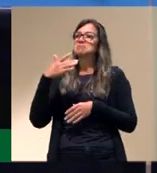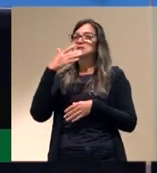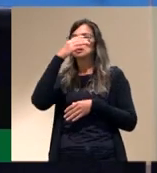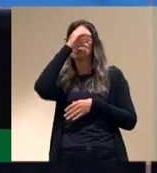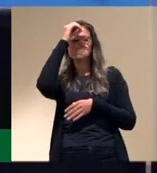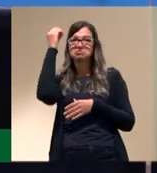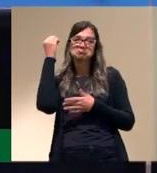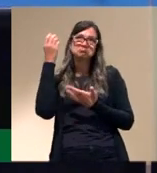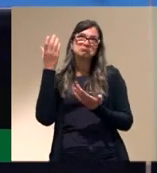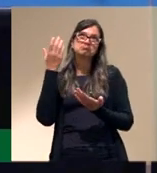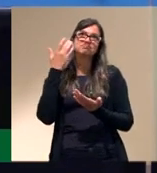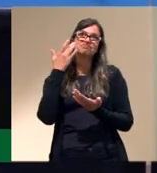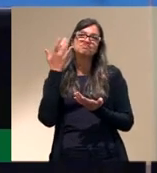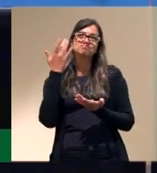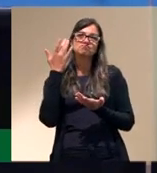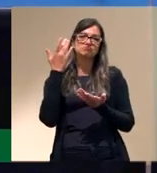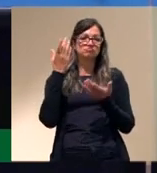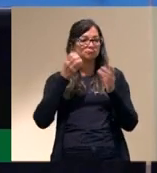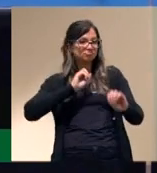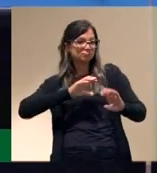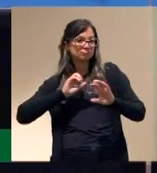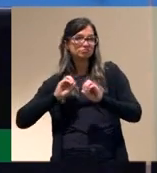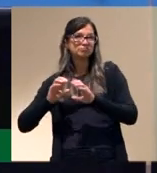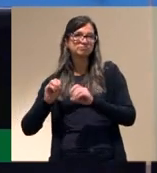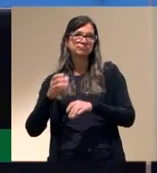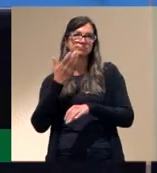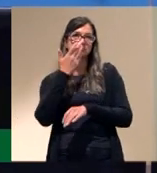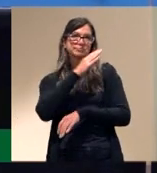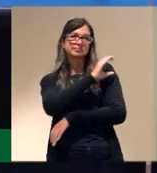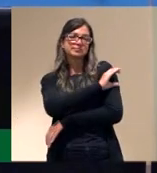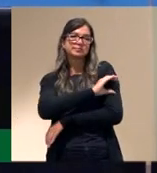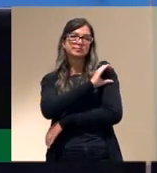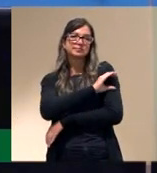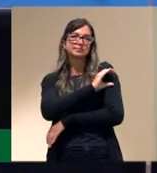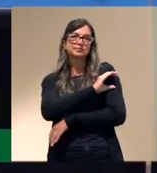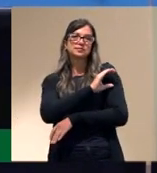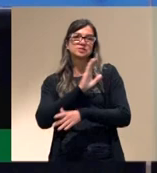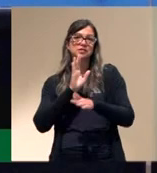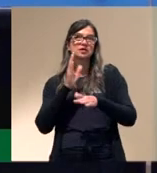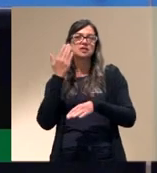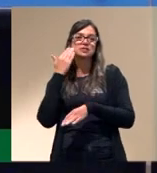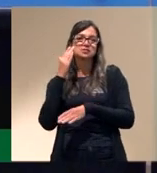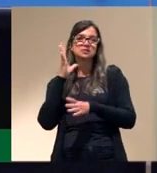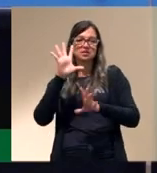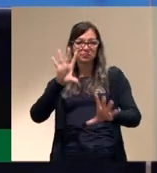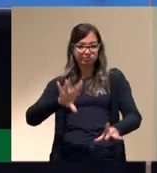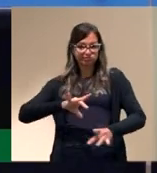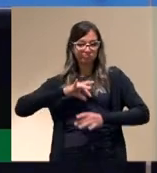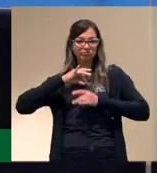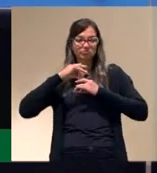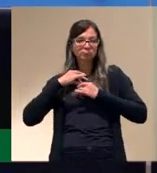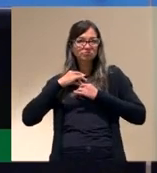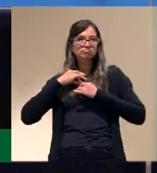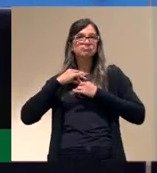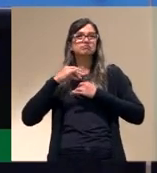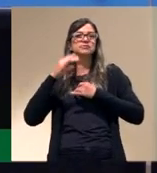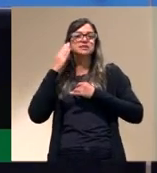vamos da educação e da educação infantil, finalmente incorporar que uma